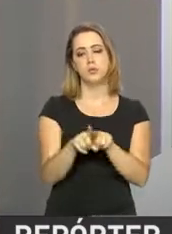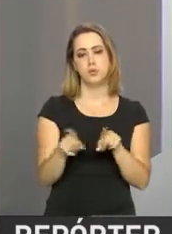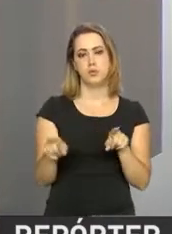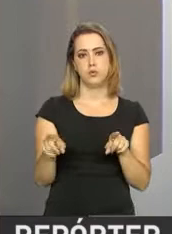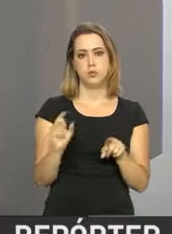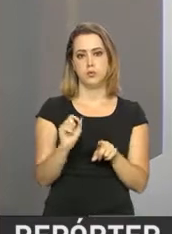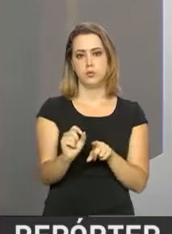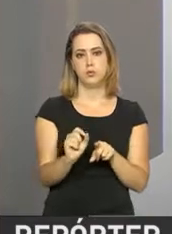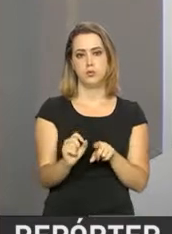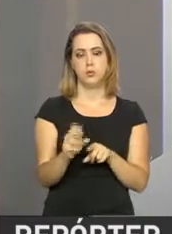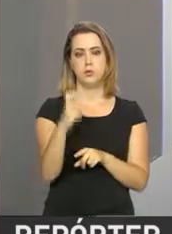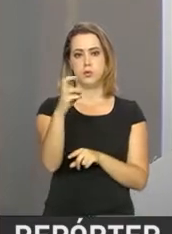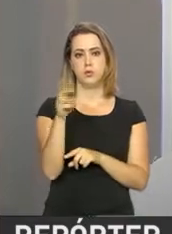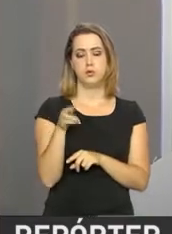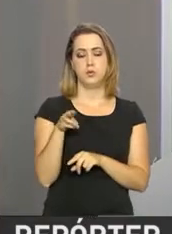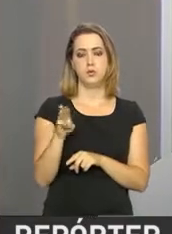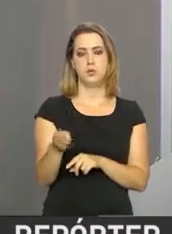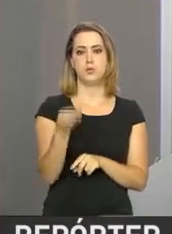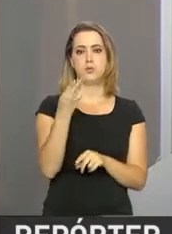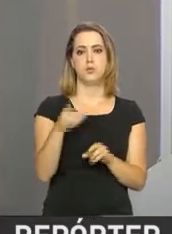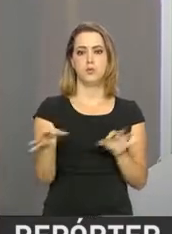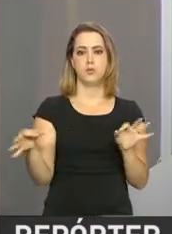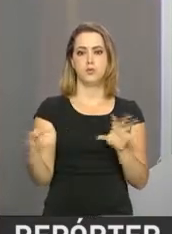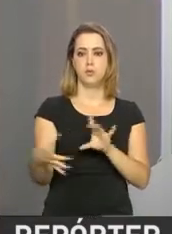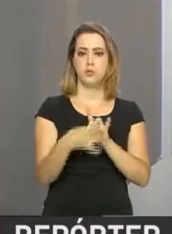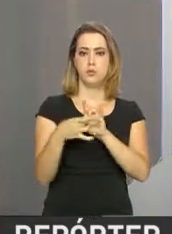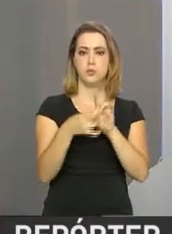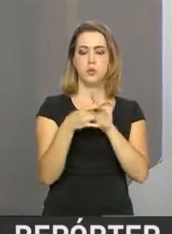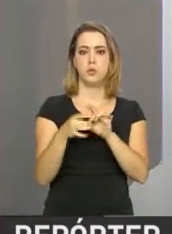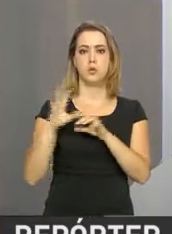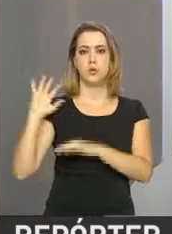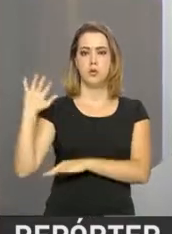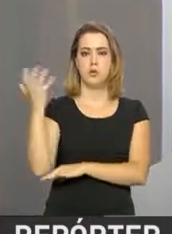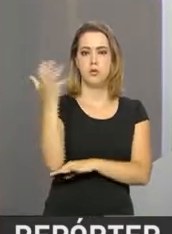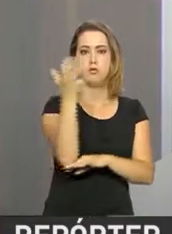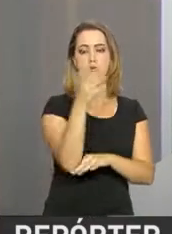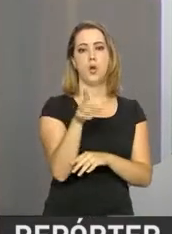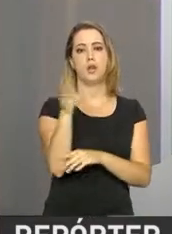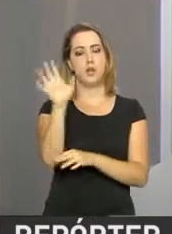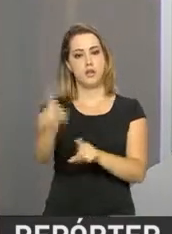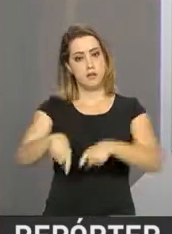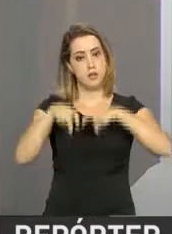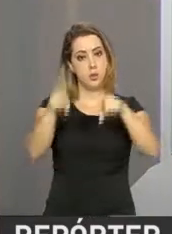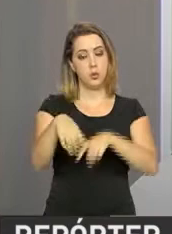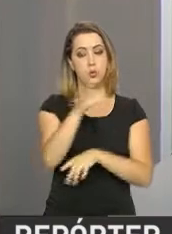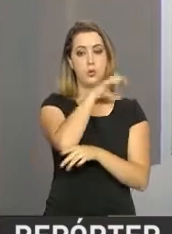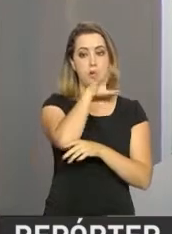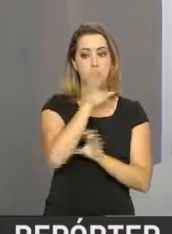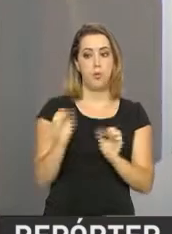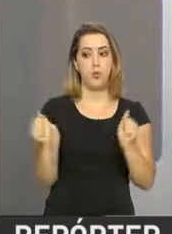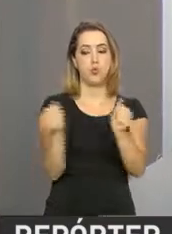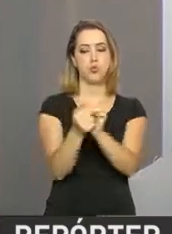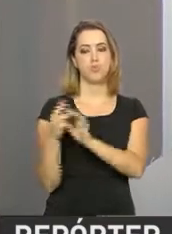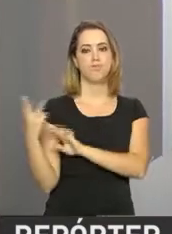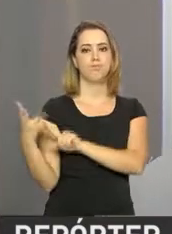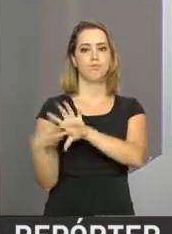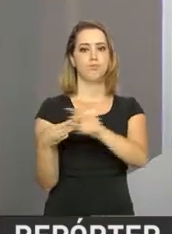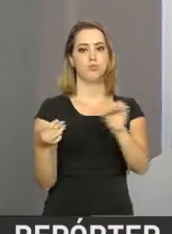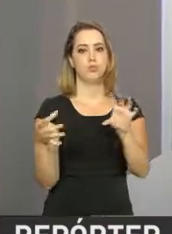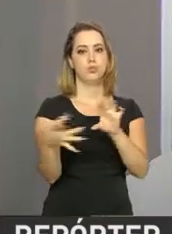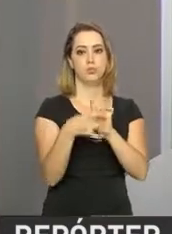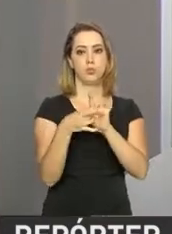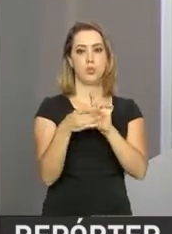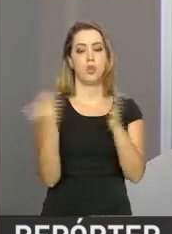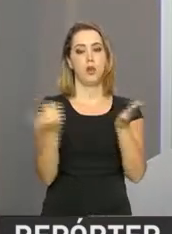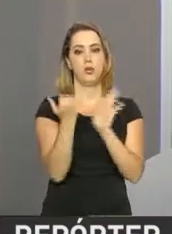ter 5 milhões de hectares de integração lavoura pecuária e floresta esse evento ele está discutindo quais são usar os gargalos